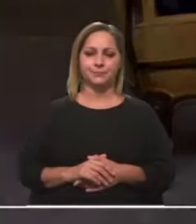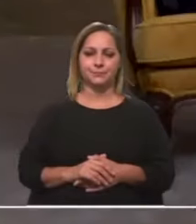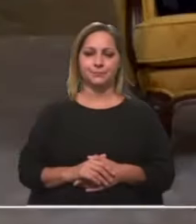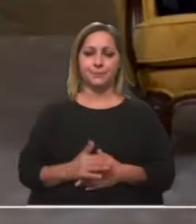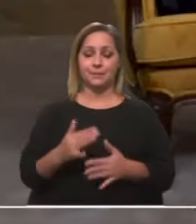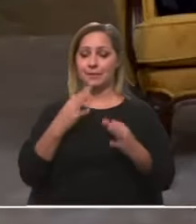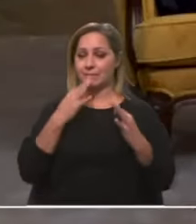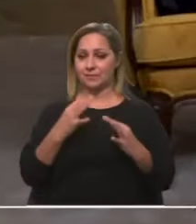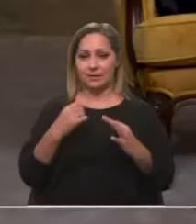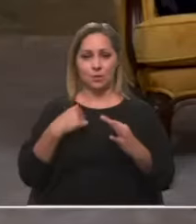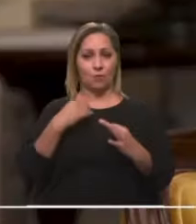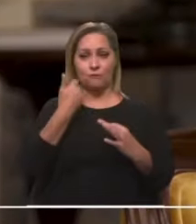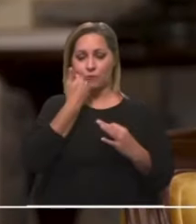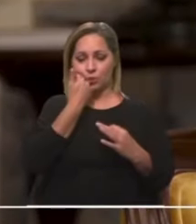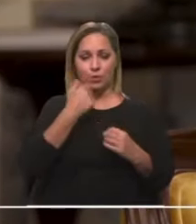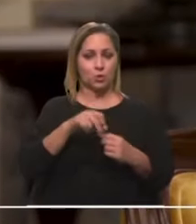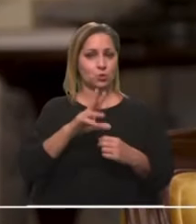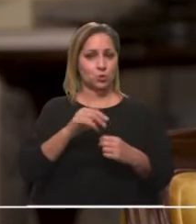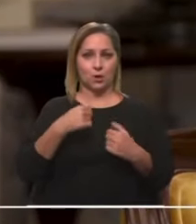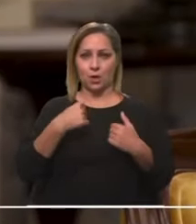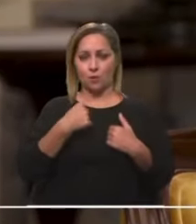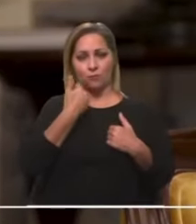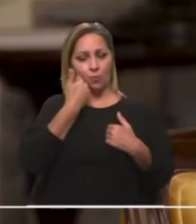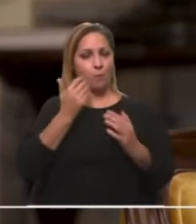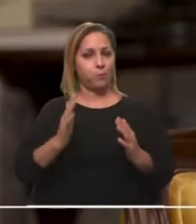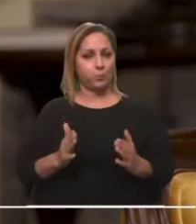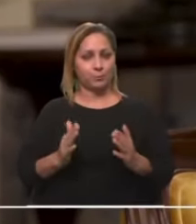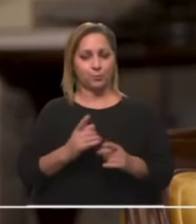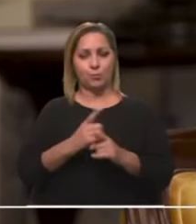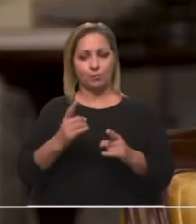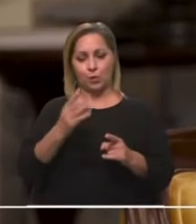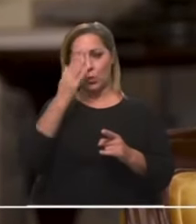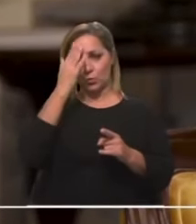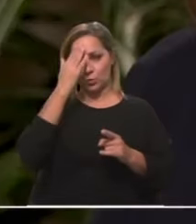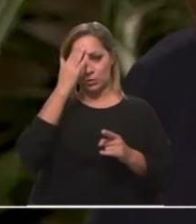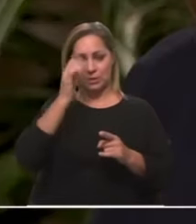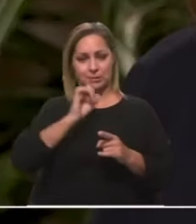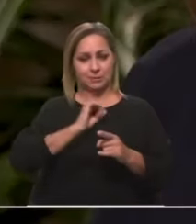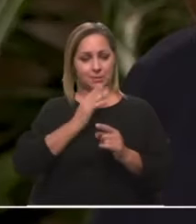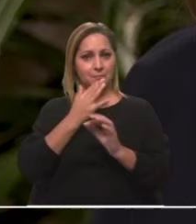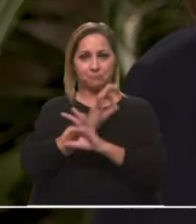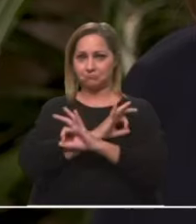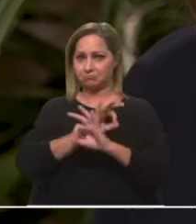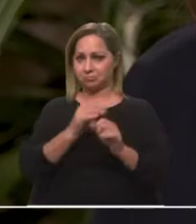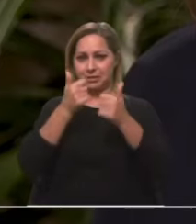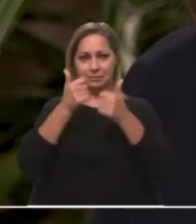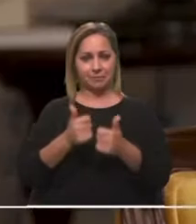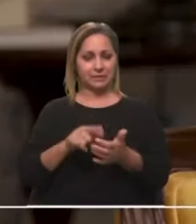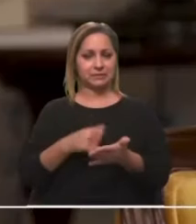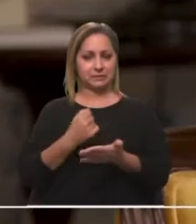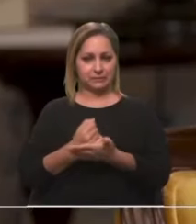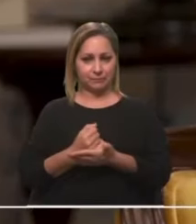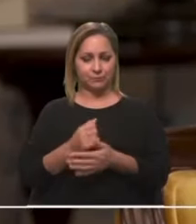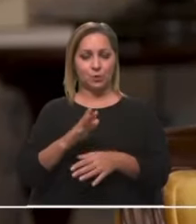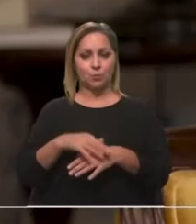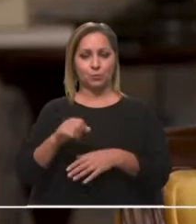Na realidade, nunca tive vergonha, nem tinha razões para ter vergonha, porque a minha consciência esteve sempre perfeita e tranquila. E, portanto, eu